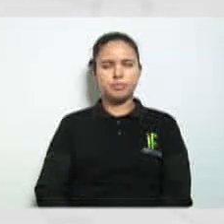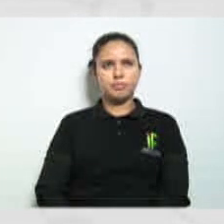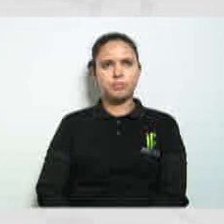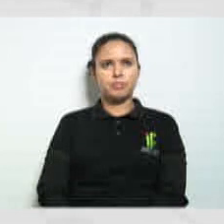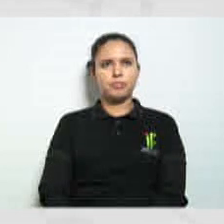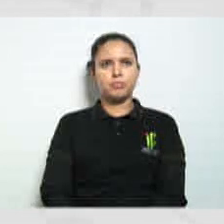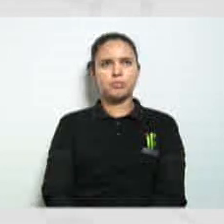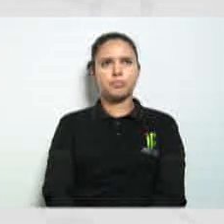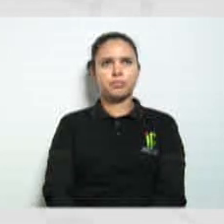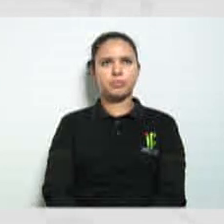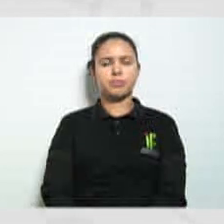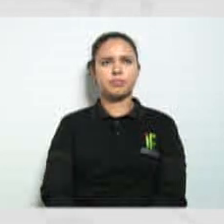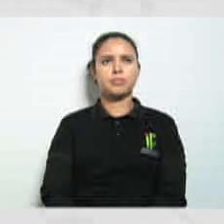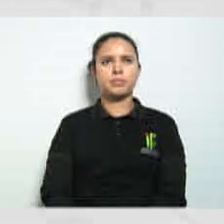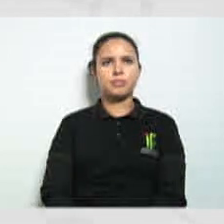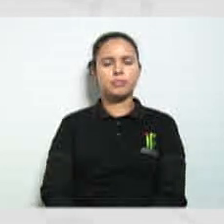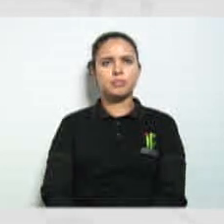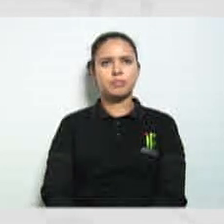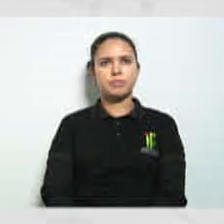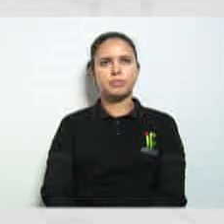Balanço patrimonial.